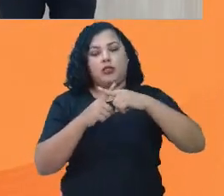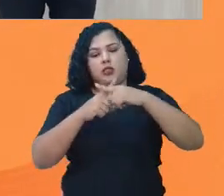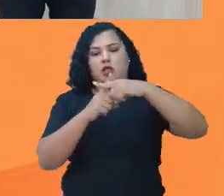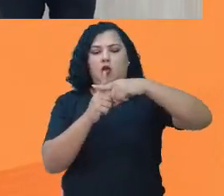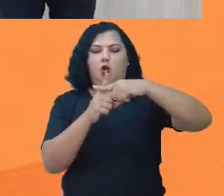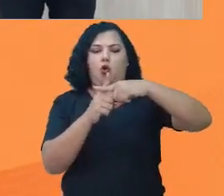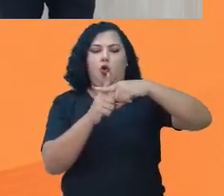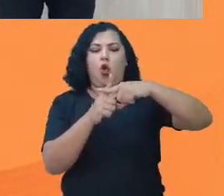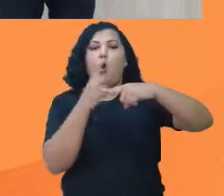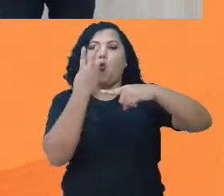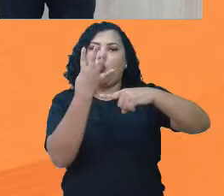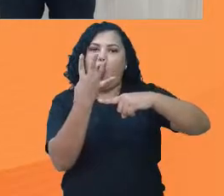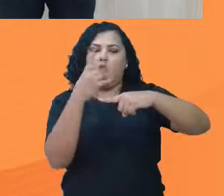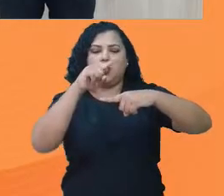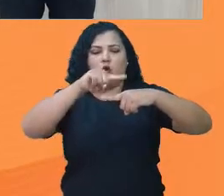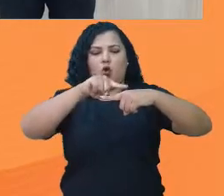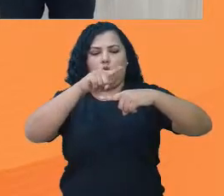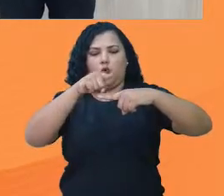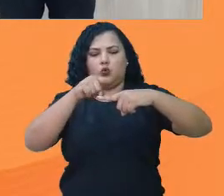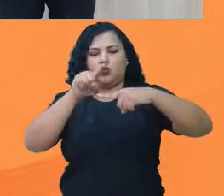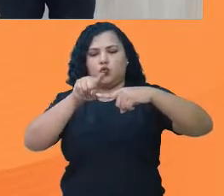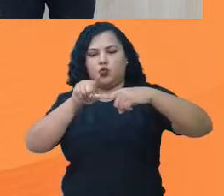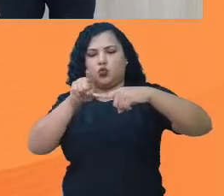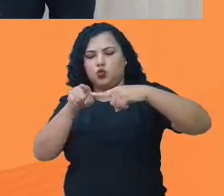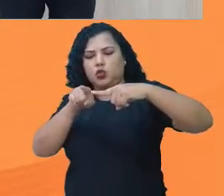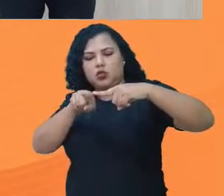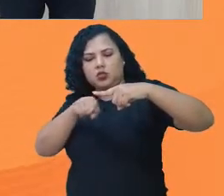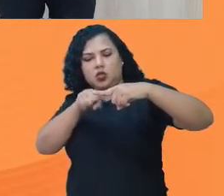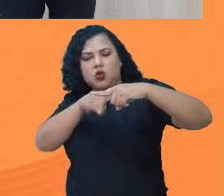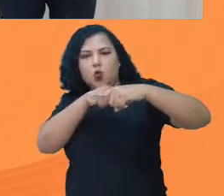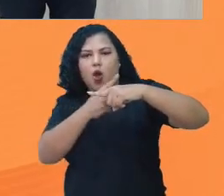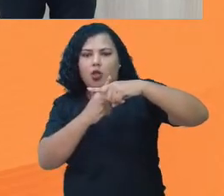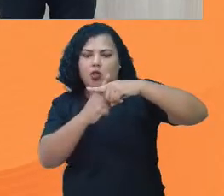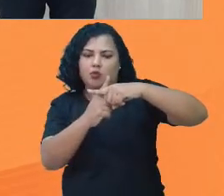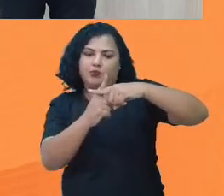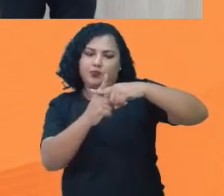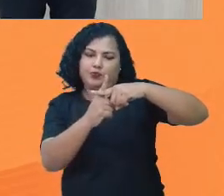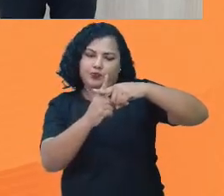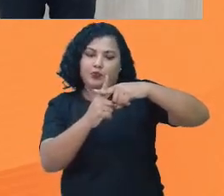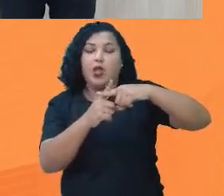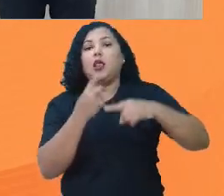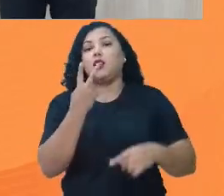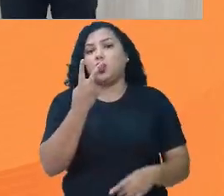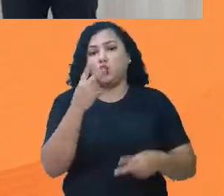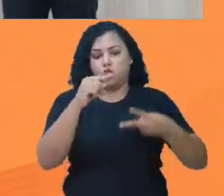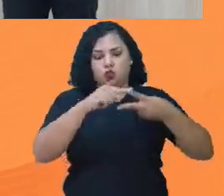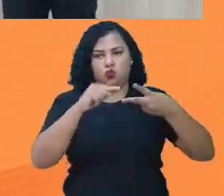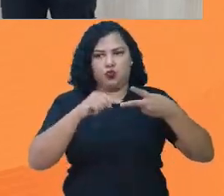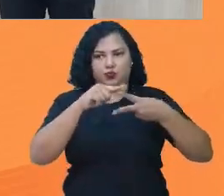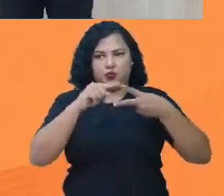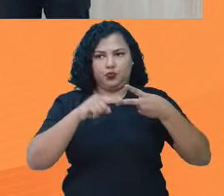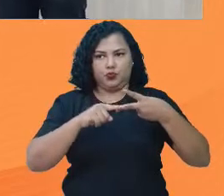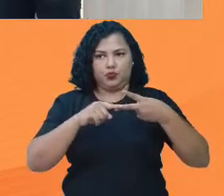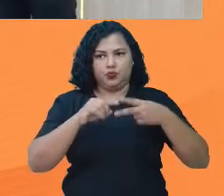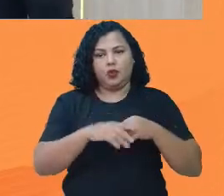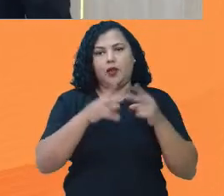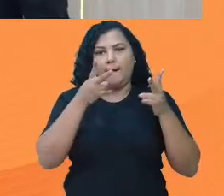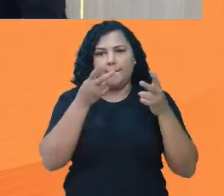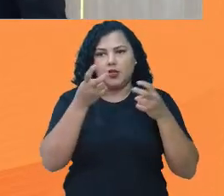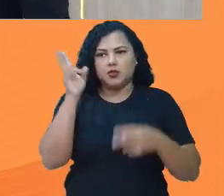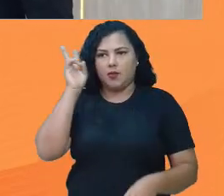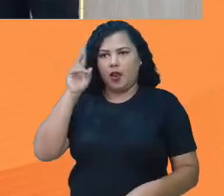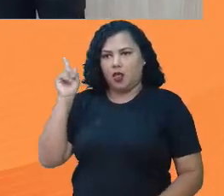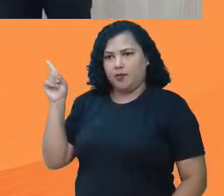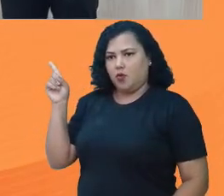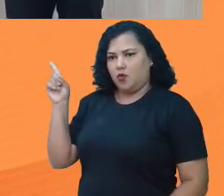ângulos, tá? E a gente classificou também esses 4 ângulos, tá? De duas formas. Então vamos ver aí, ó. Lembra desse exemplo aí?